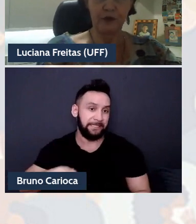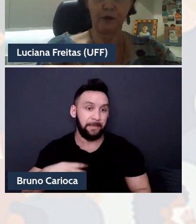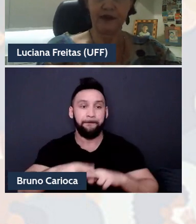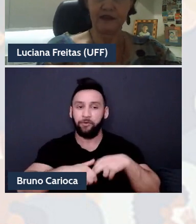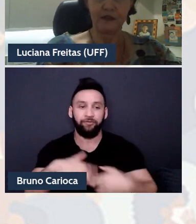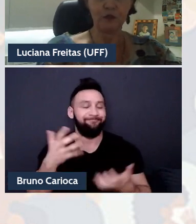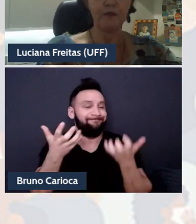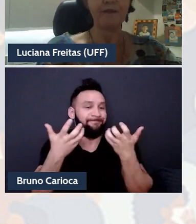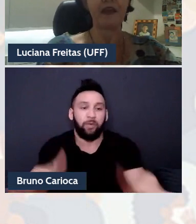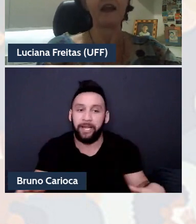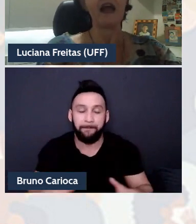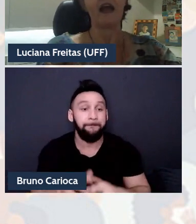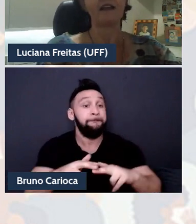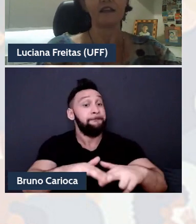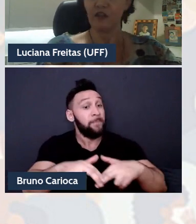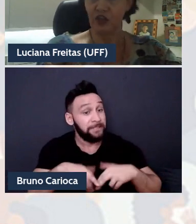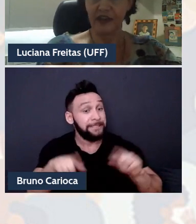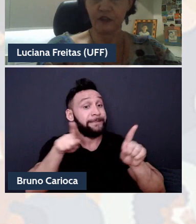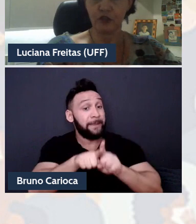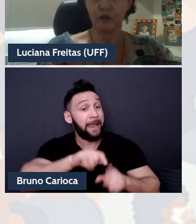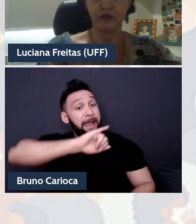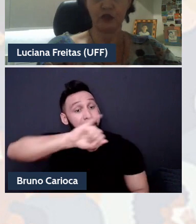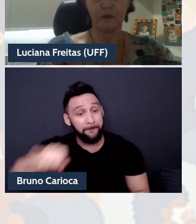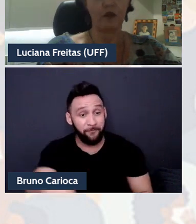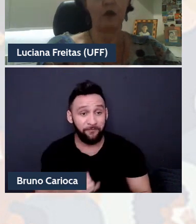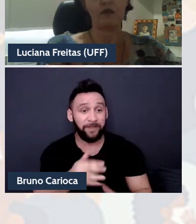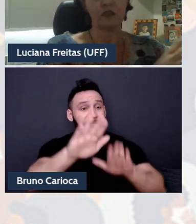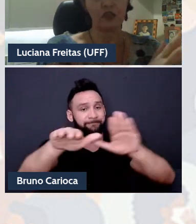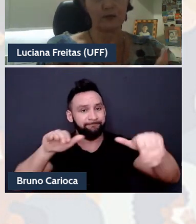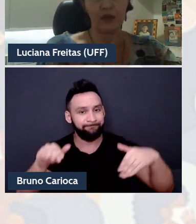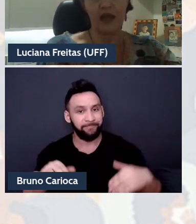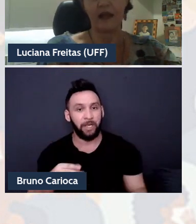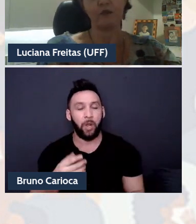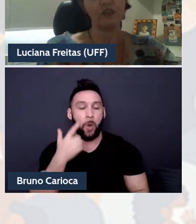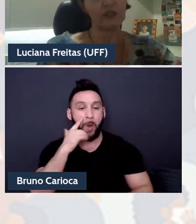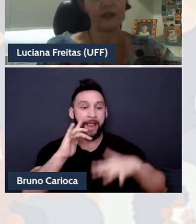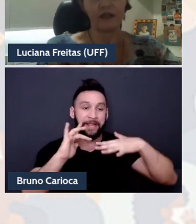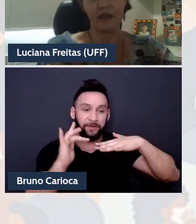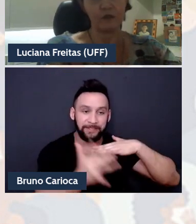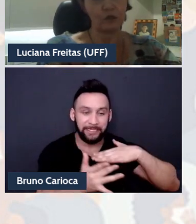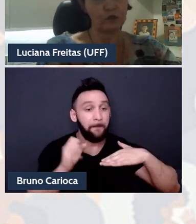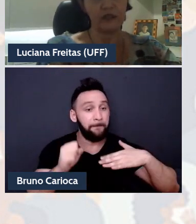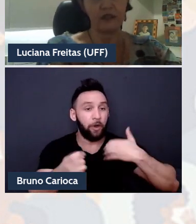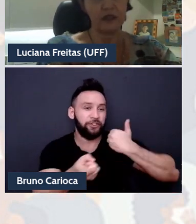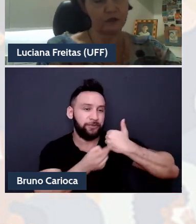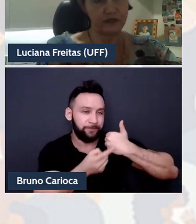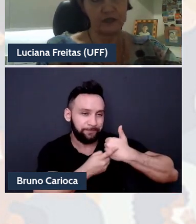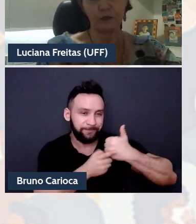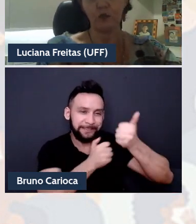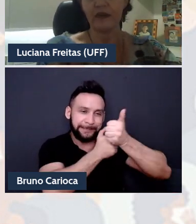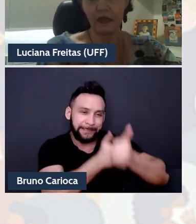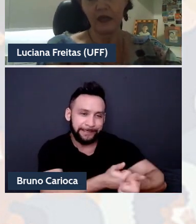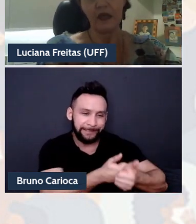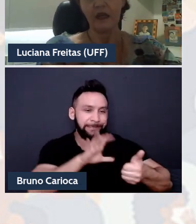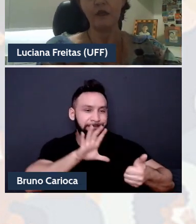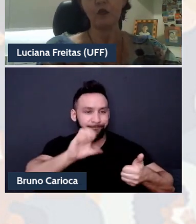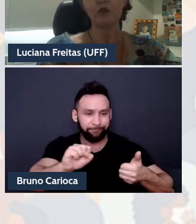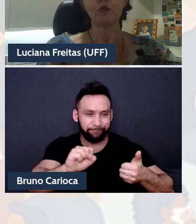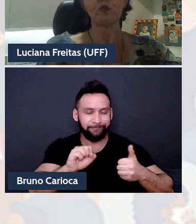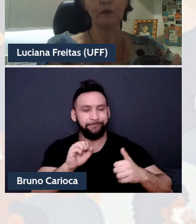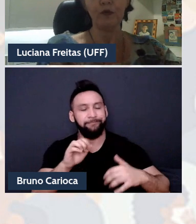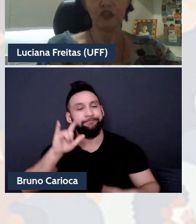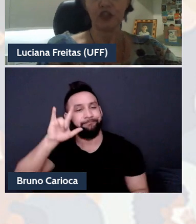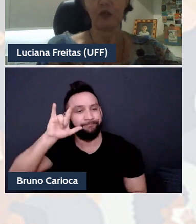FIC Espanhol Brasil, né? Aqui estão as redes do FIC Espanhol, nós estamos lá no Instagram, no Twitter, no Facebook e